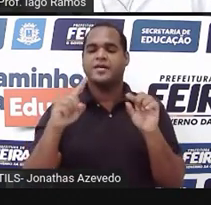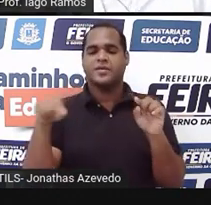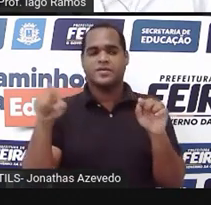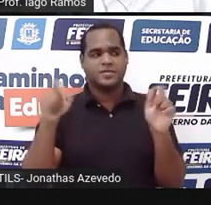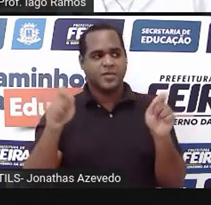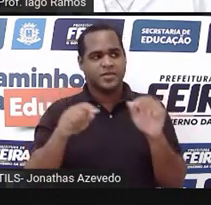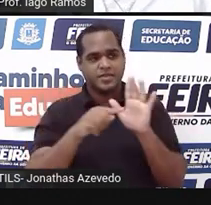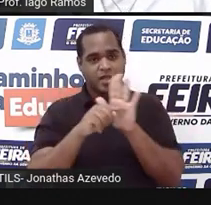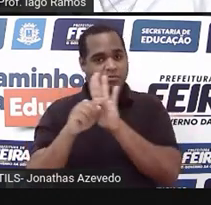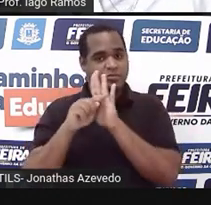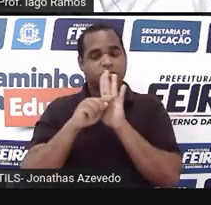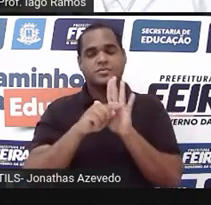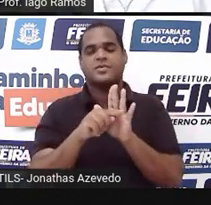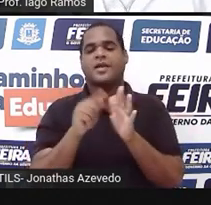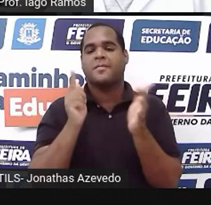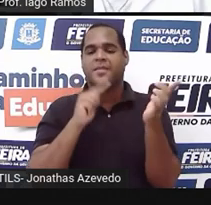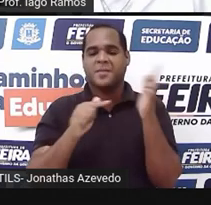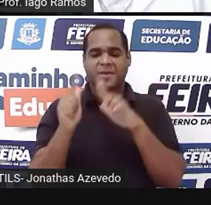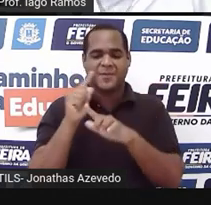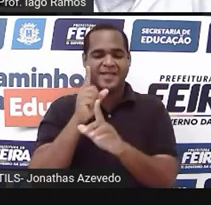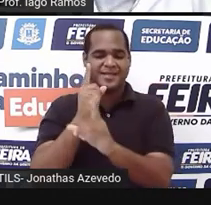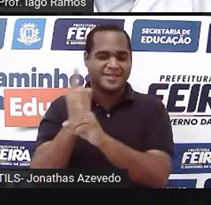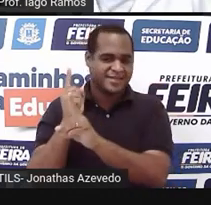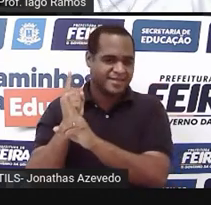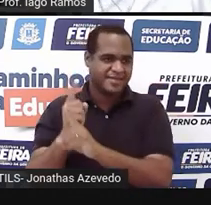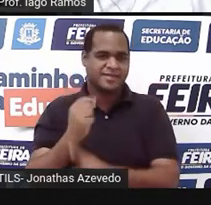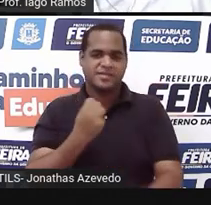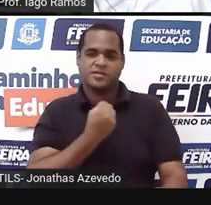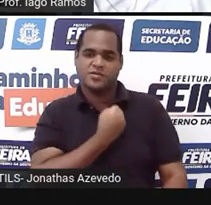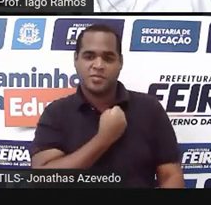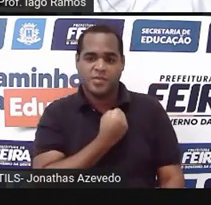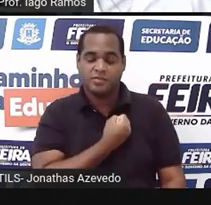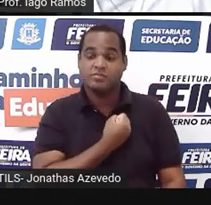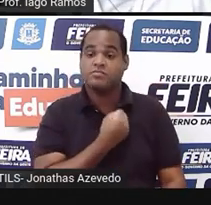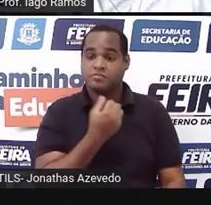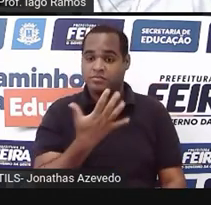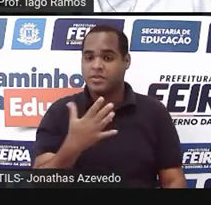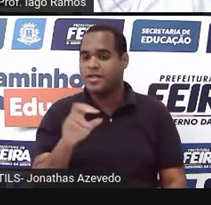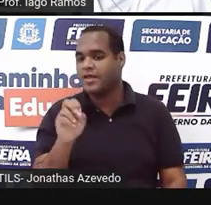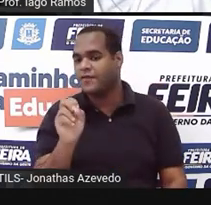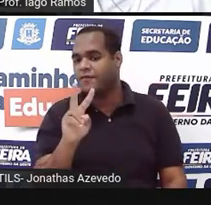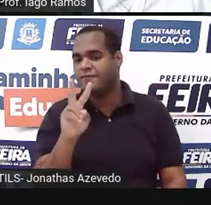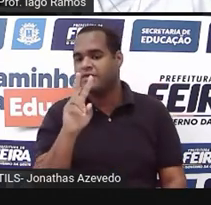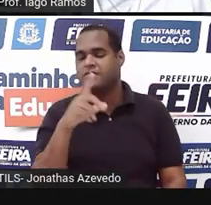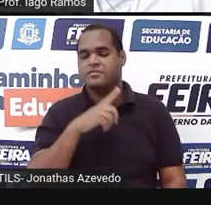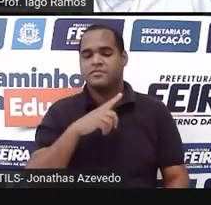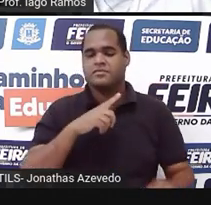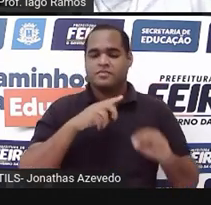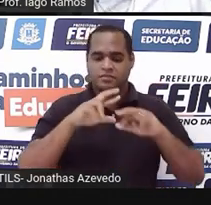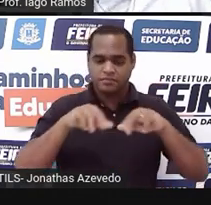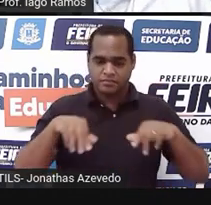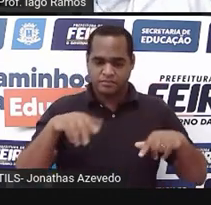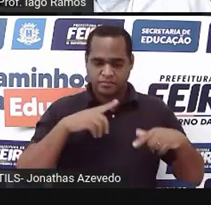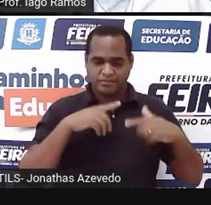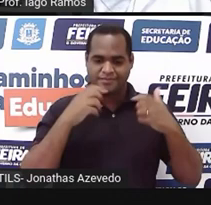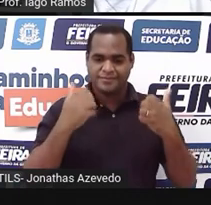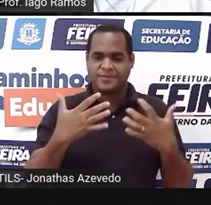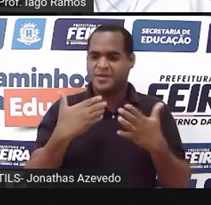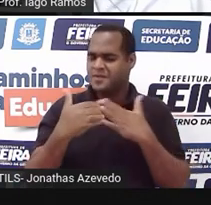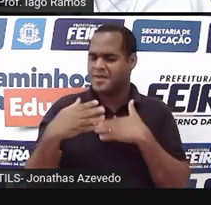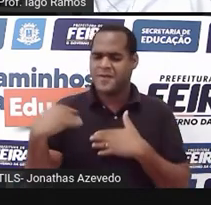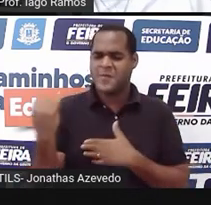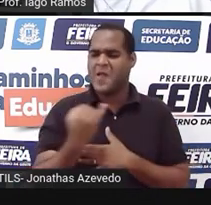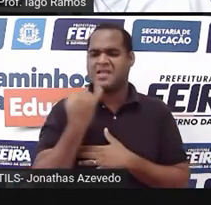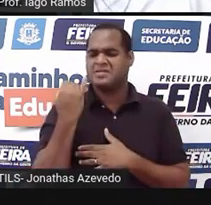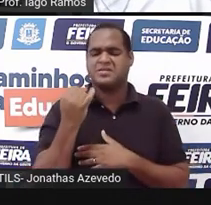gente consegue achar em números o valor da área de qualquer trapézio não importa o tipo